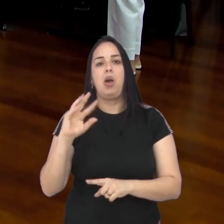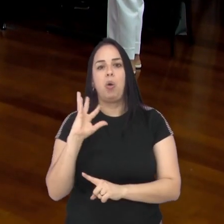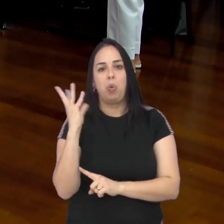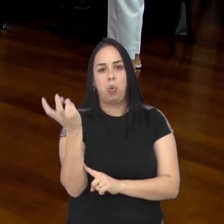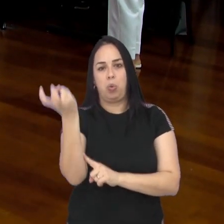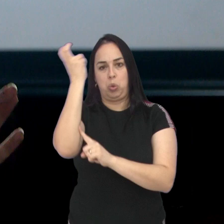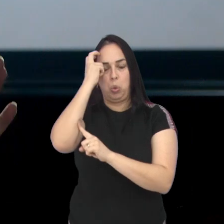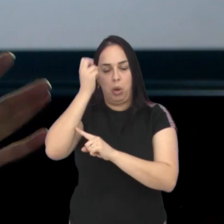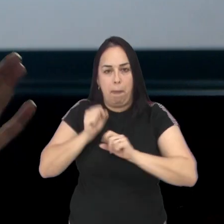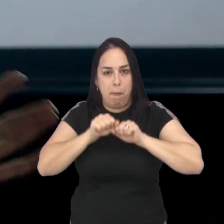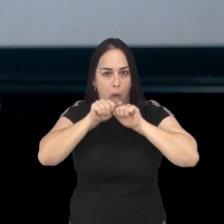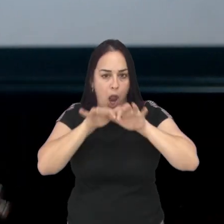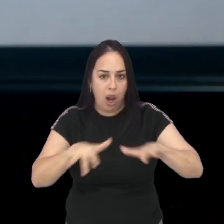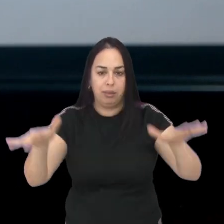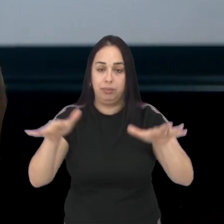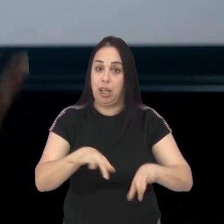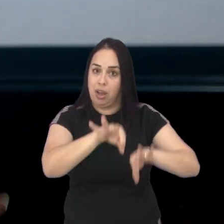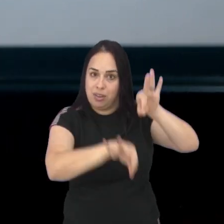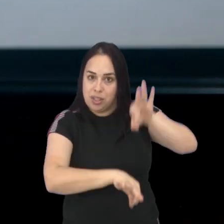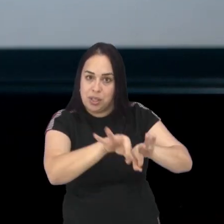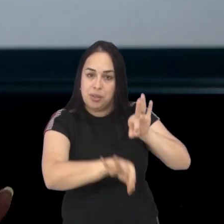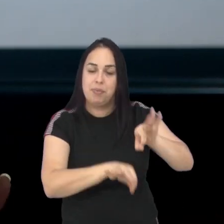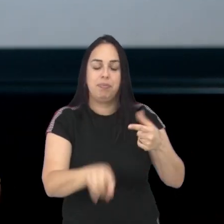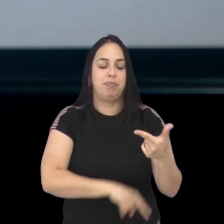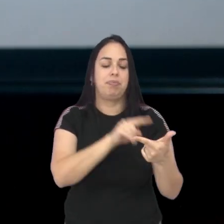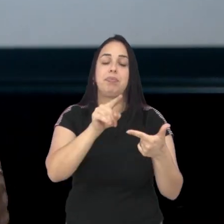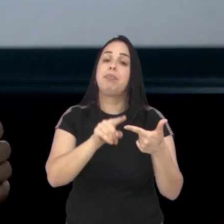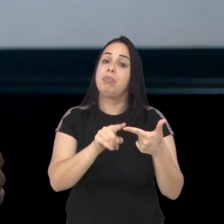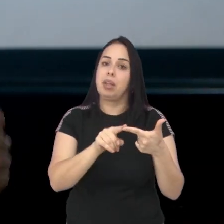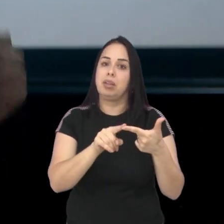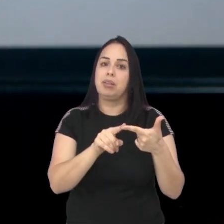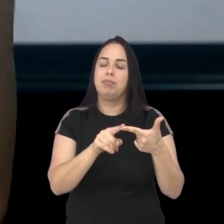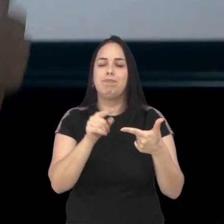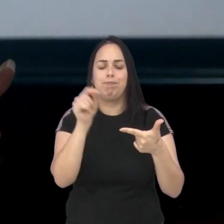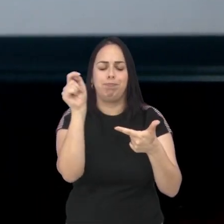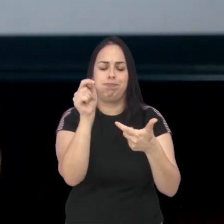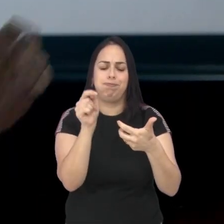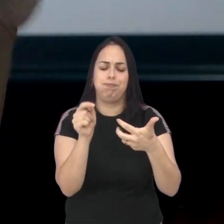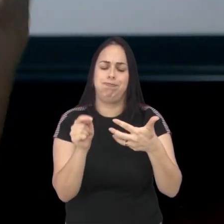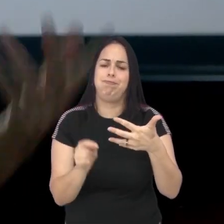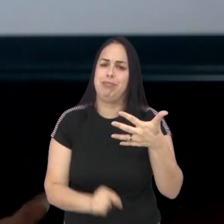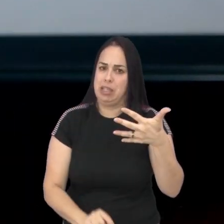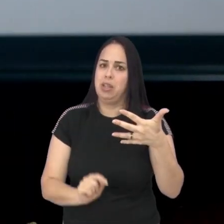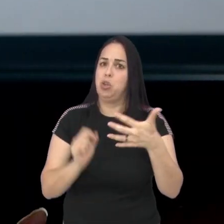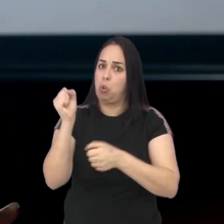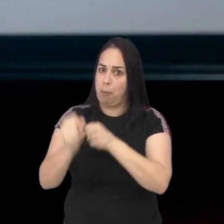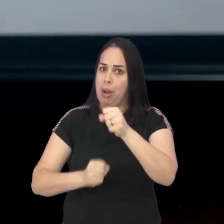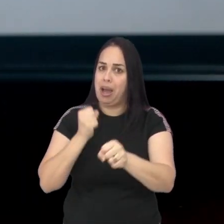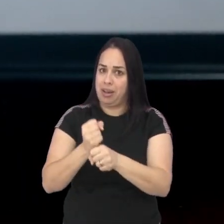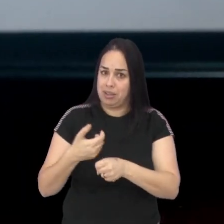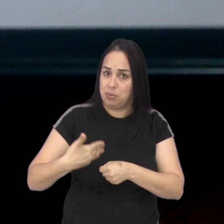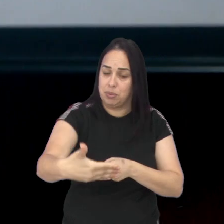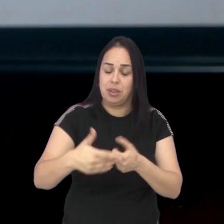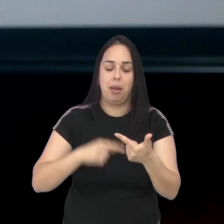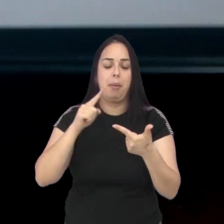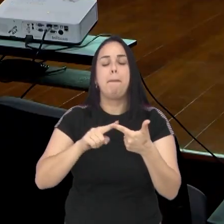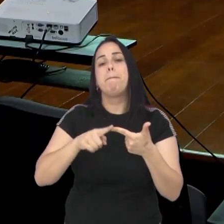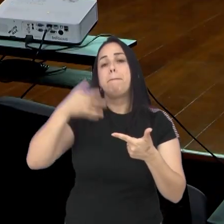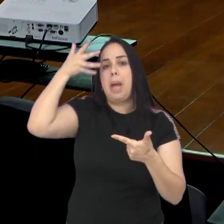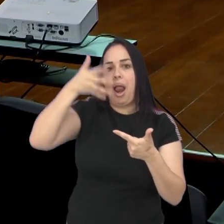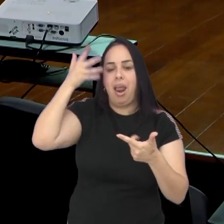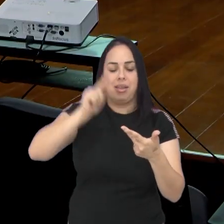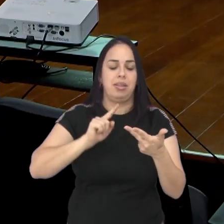no município. Além das oficinas, está previsto ao longo do ano diversas atividades, como